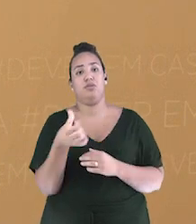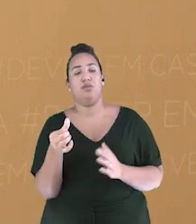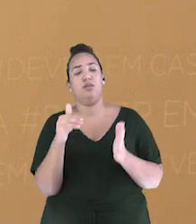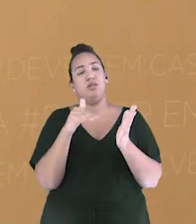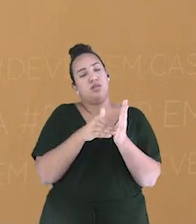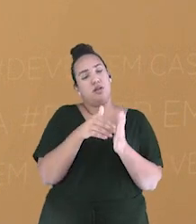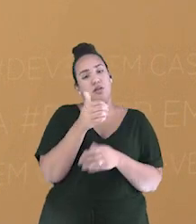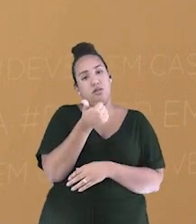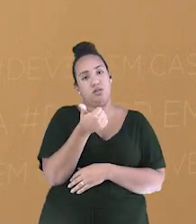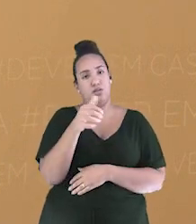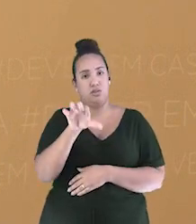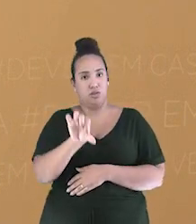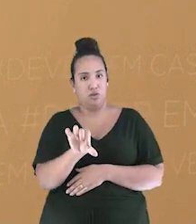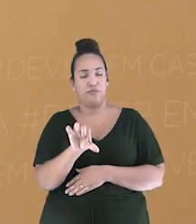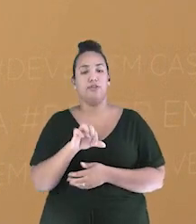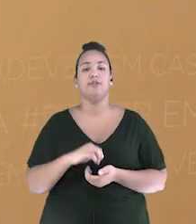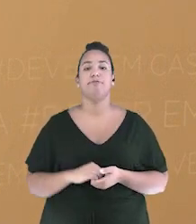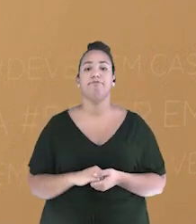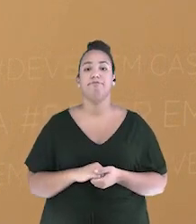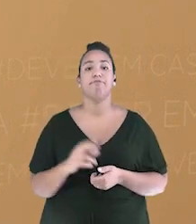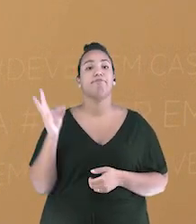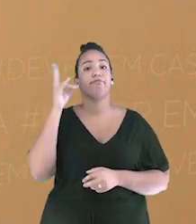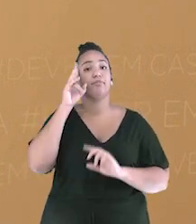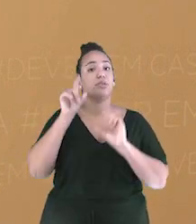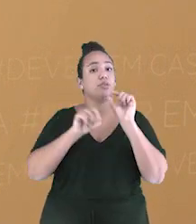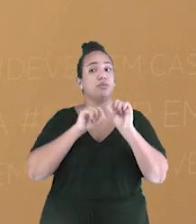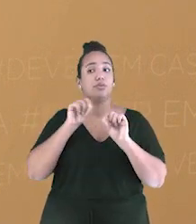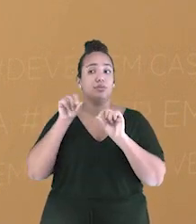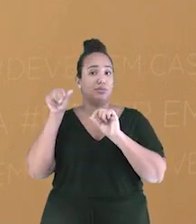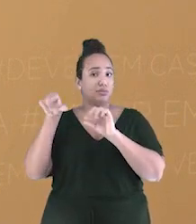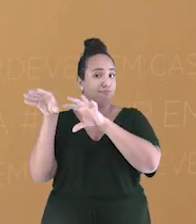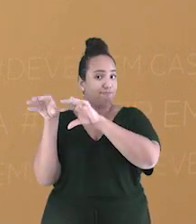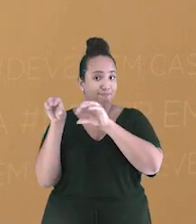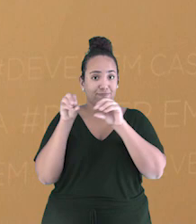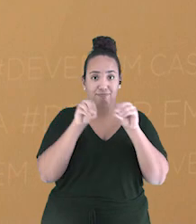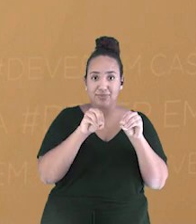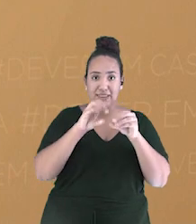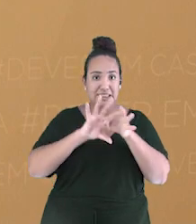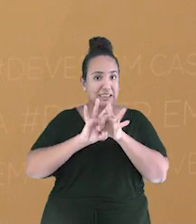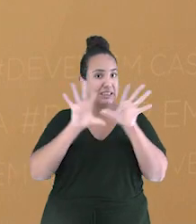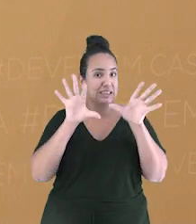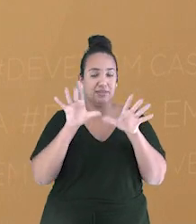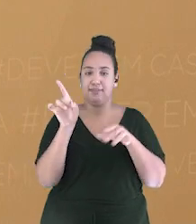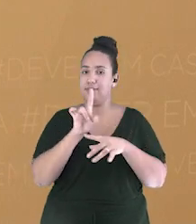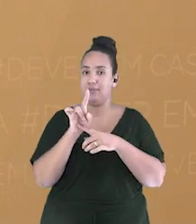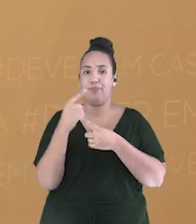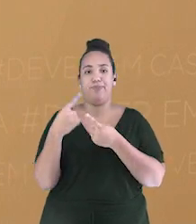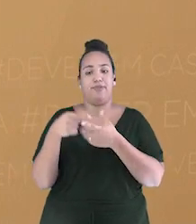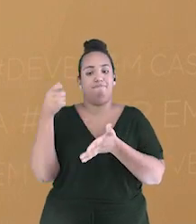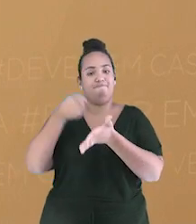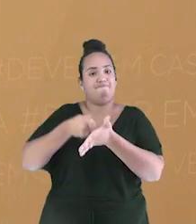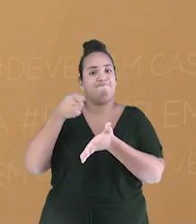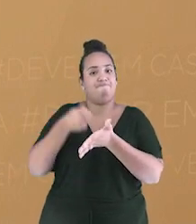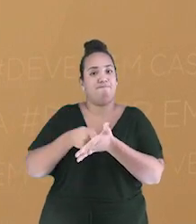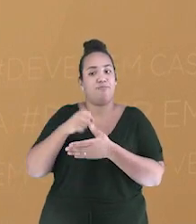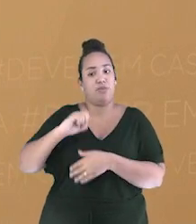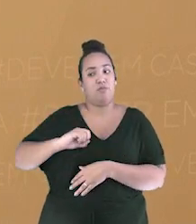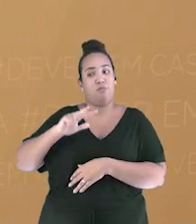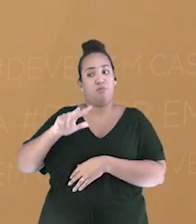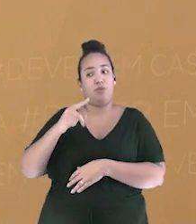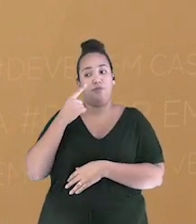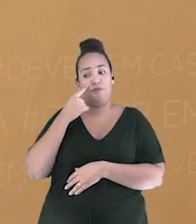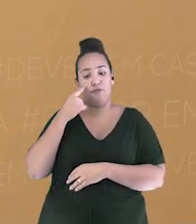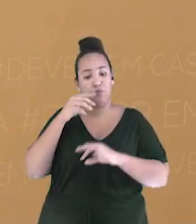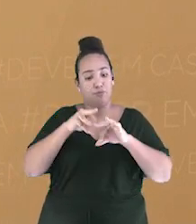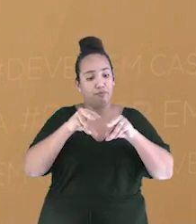do século XIX. Lembrando que eles foram forçados a vir na condição de escravizados, após Portugal ter descoberto